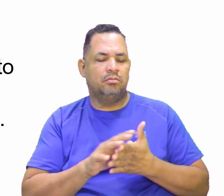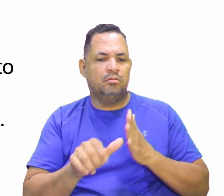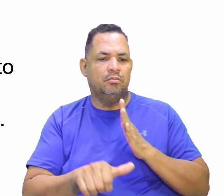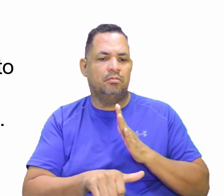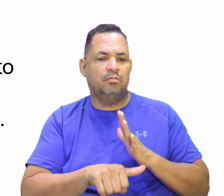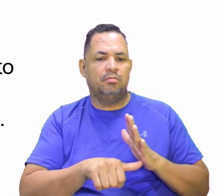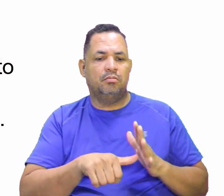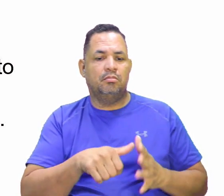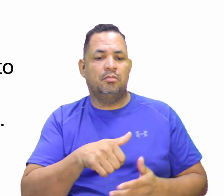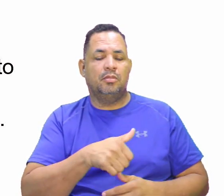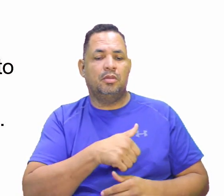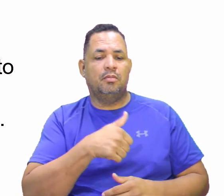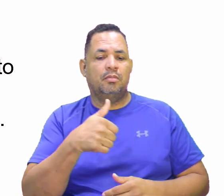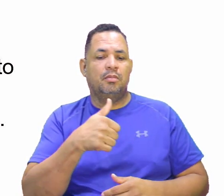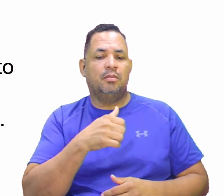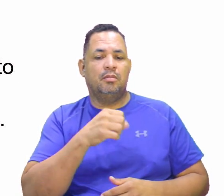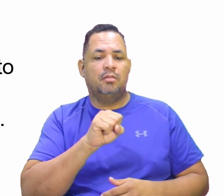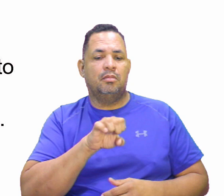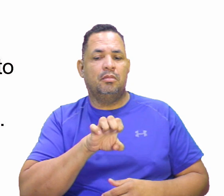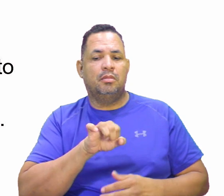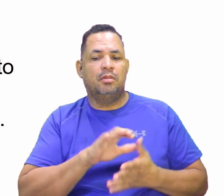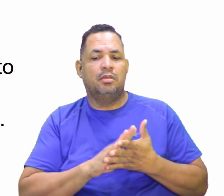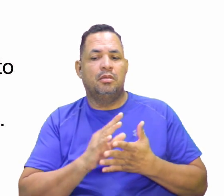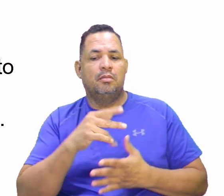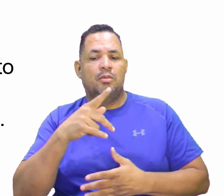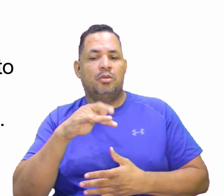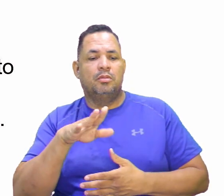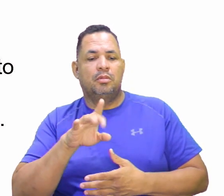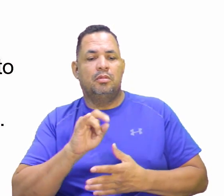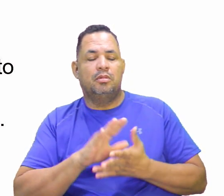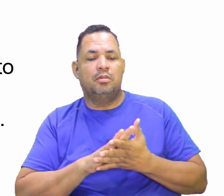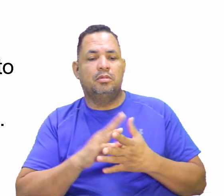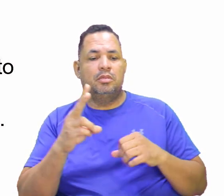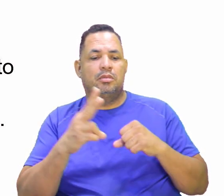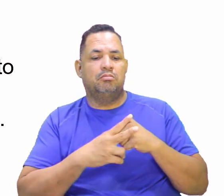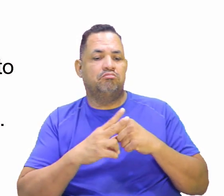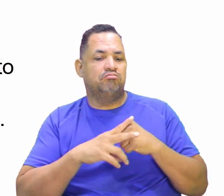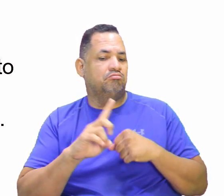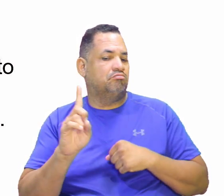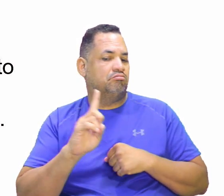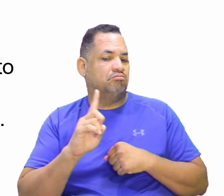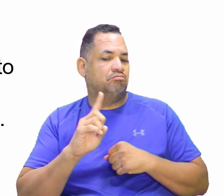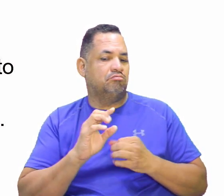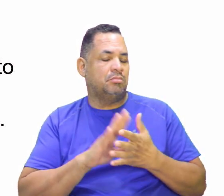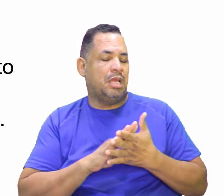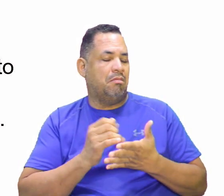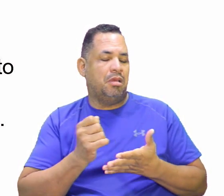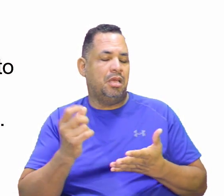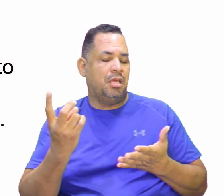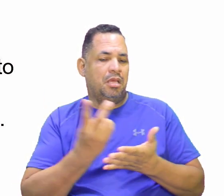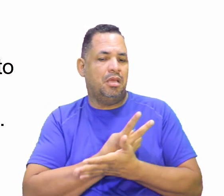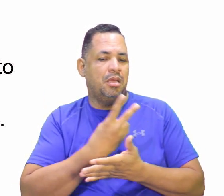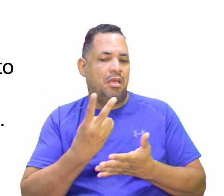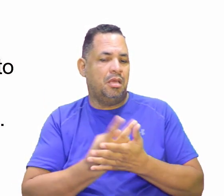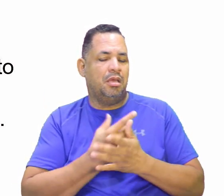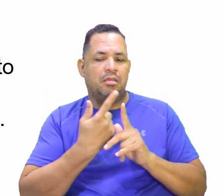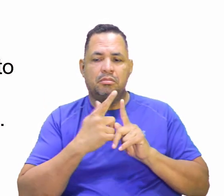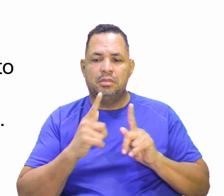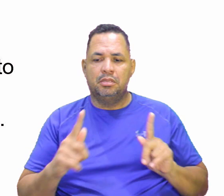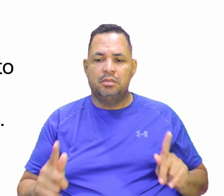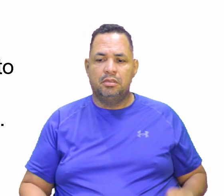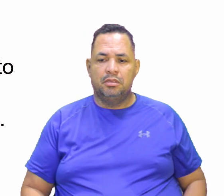primeiro sim poderia estar posposto ao verbo e isso não seria considerado incorreção